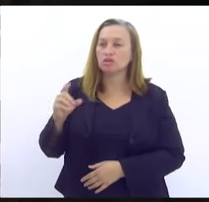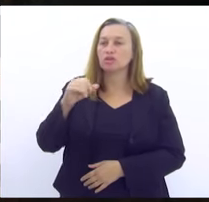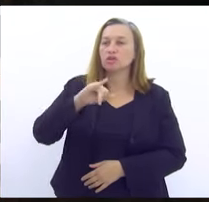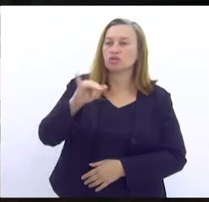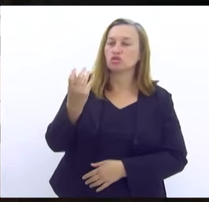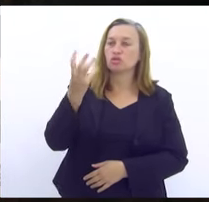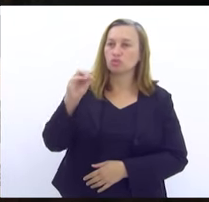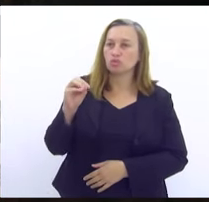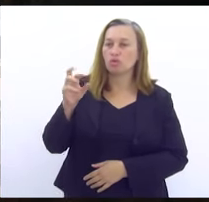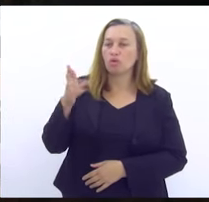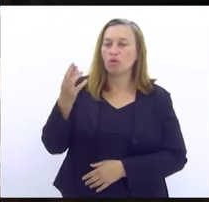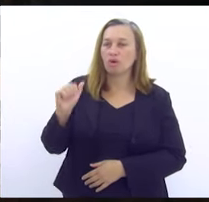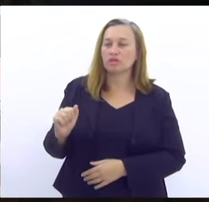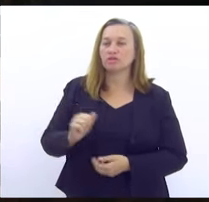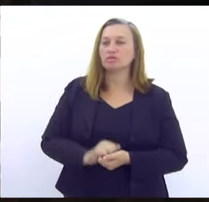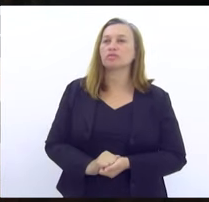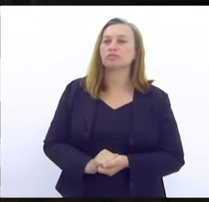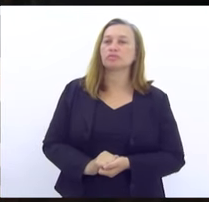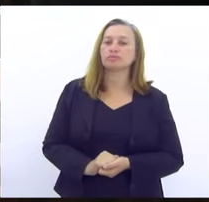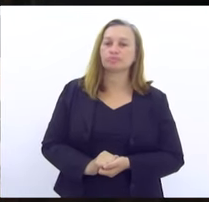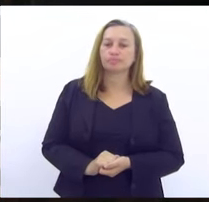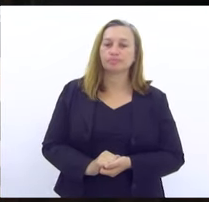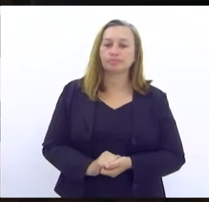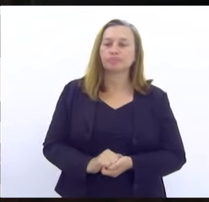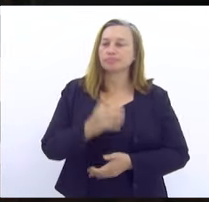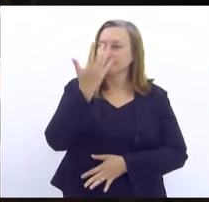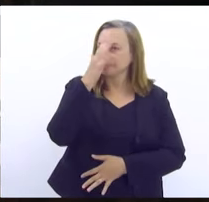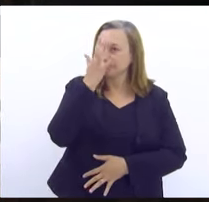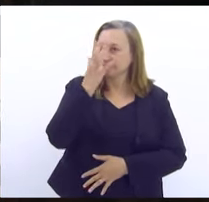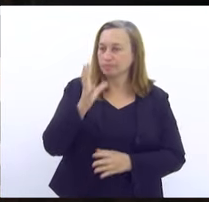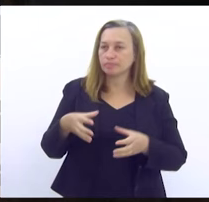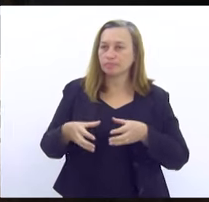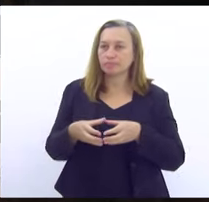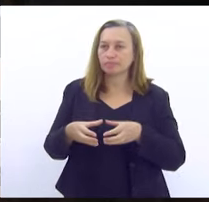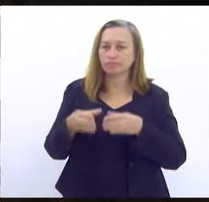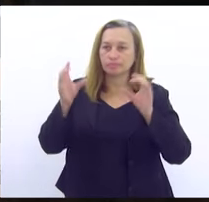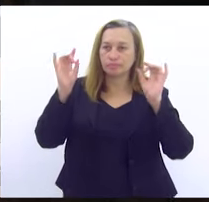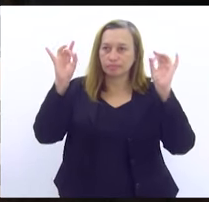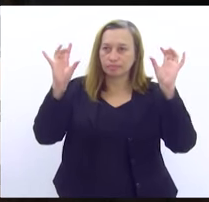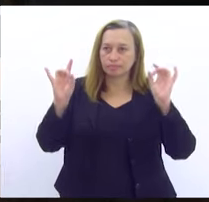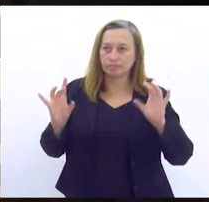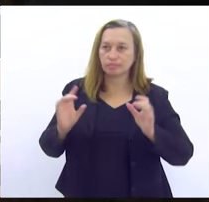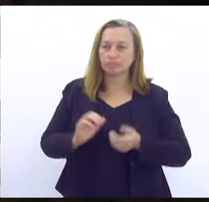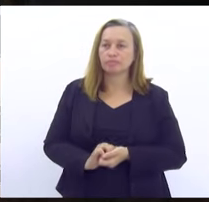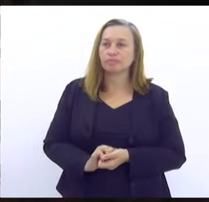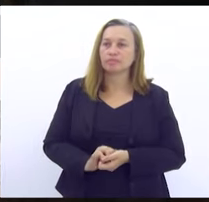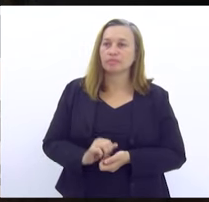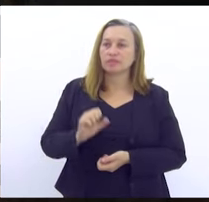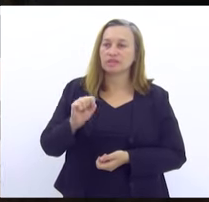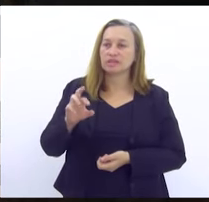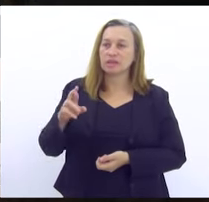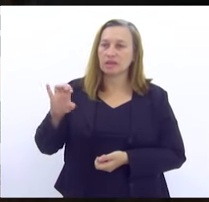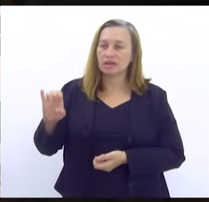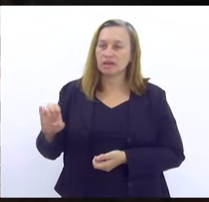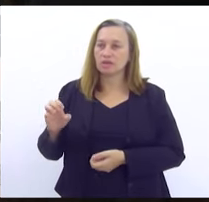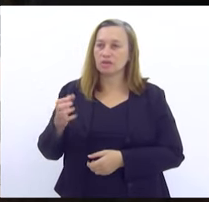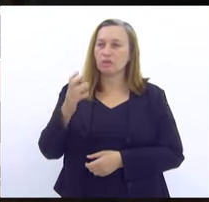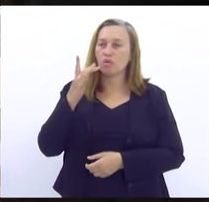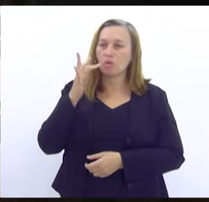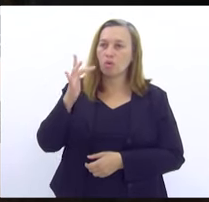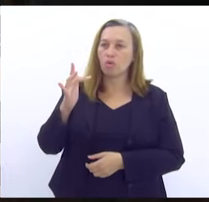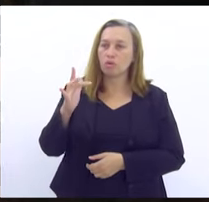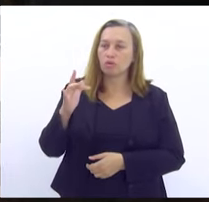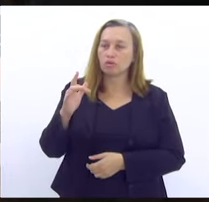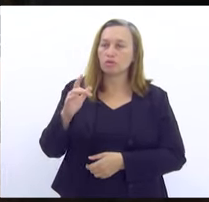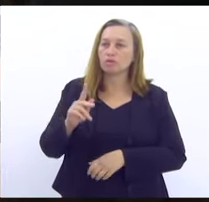Júlio Rocha, que dispõe sobre o fomento ao carnaval para o grupo especial dos grupos da série Ouro, Prata, Bronze